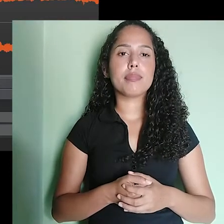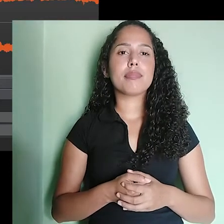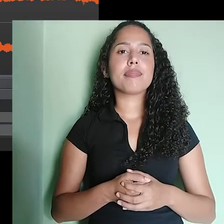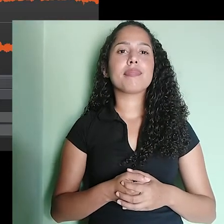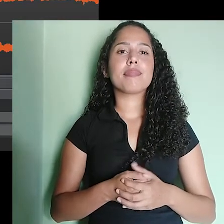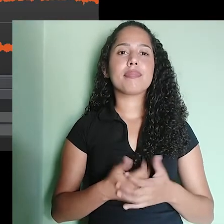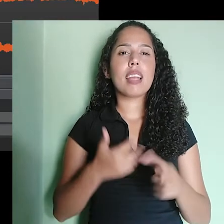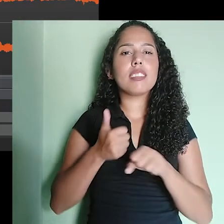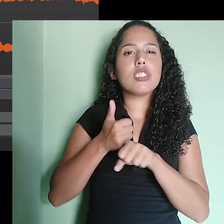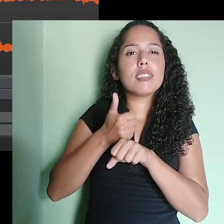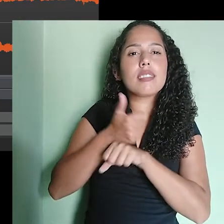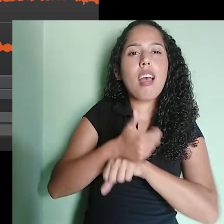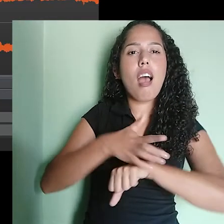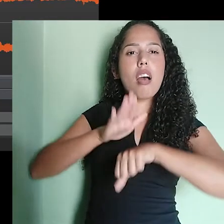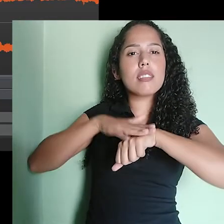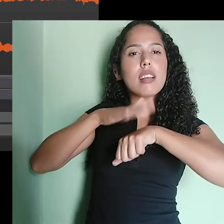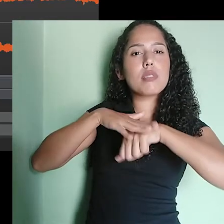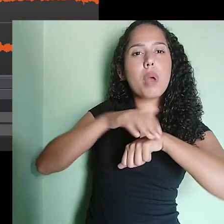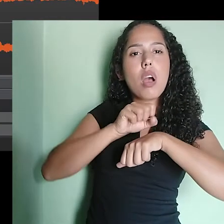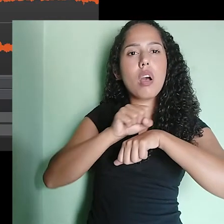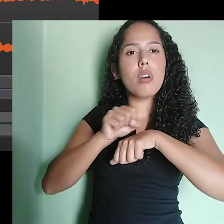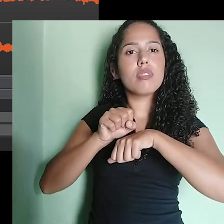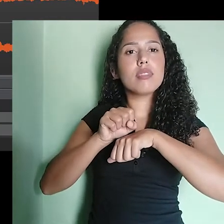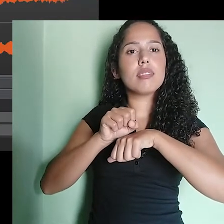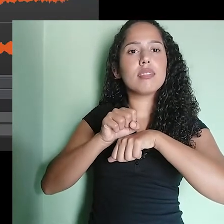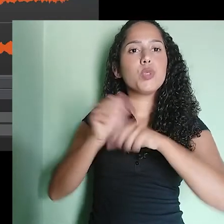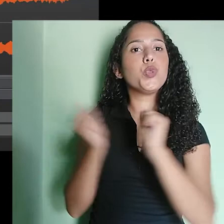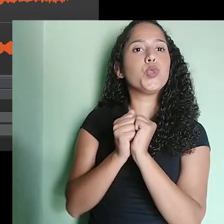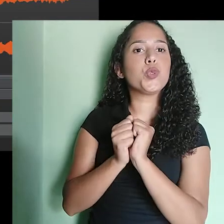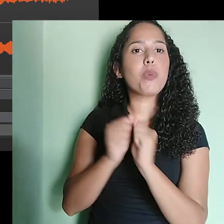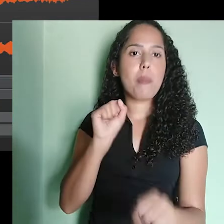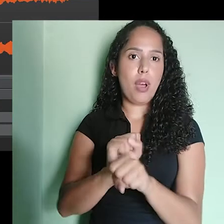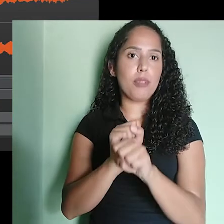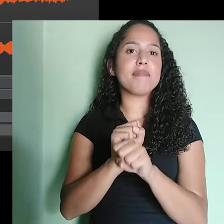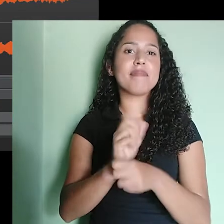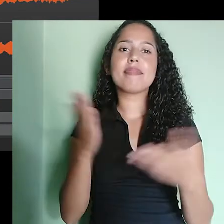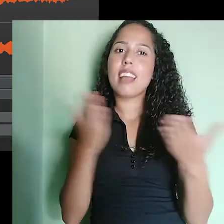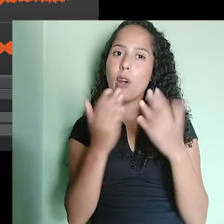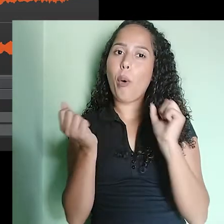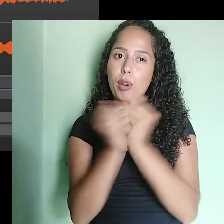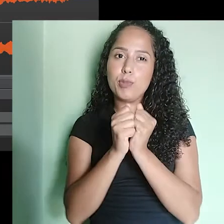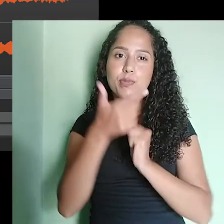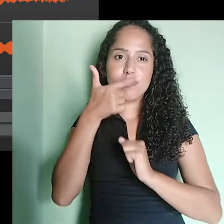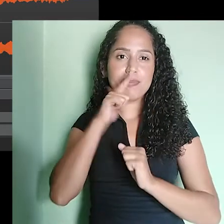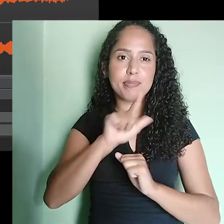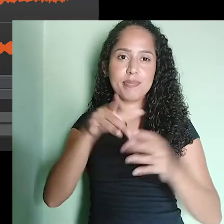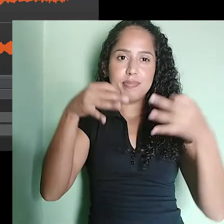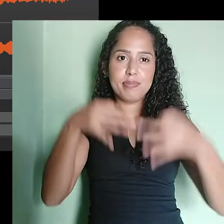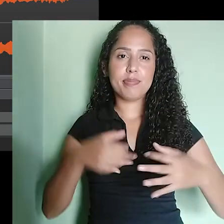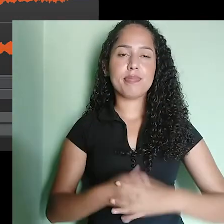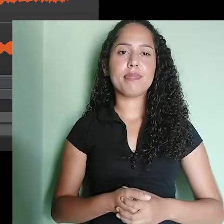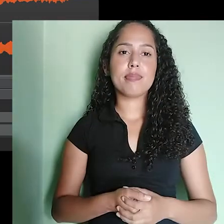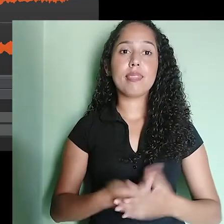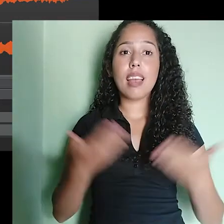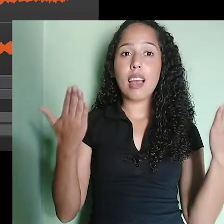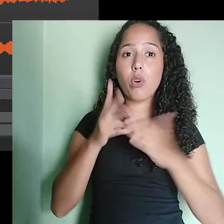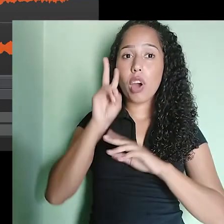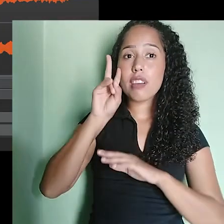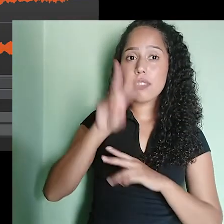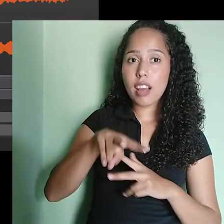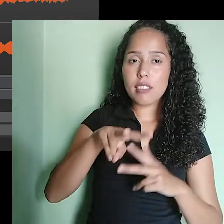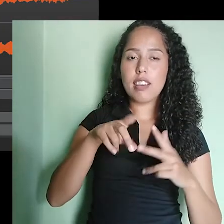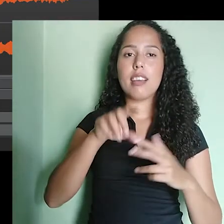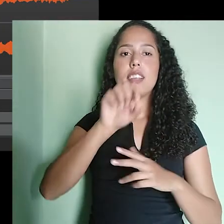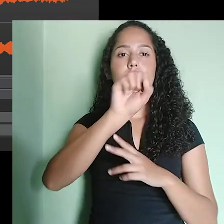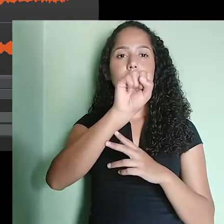Os cravos nas mãos. Pronto, está juntinho, correto? E agora você vai vir aqui na